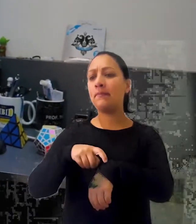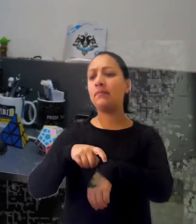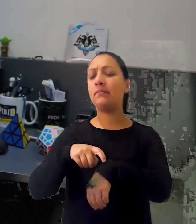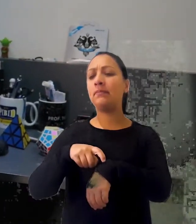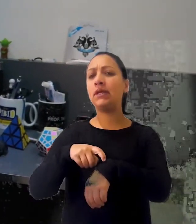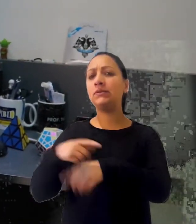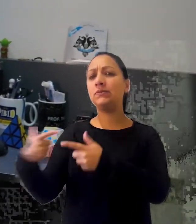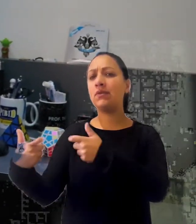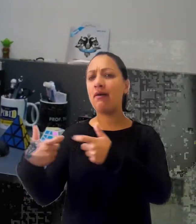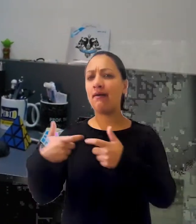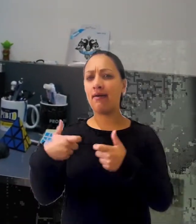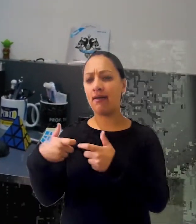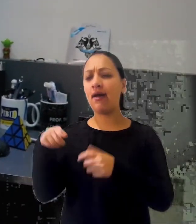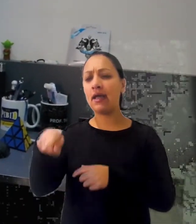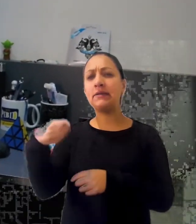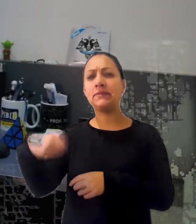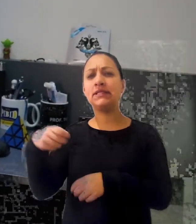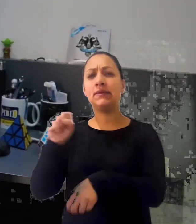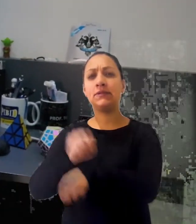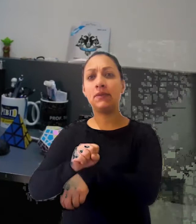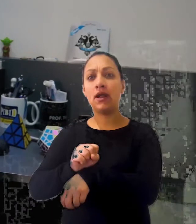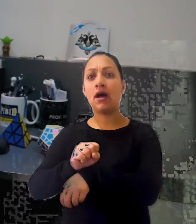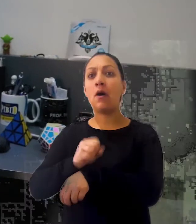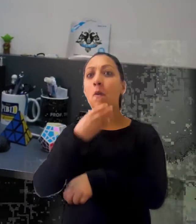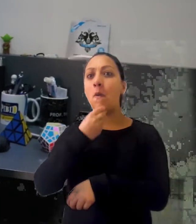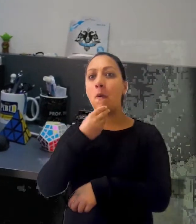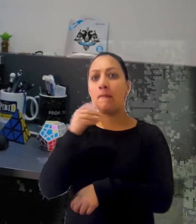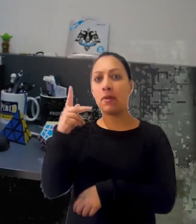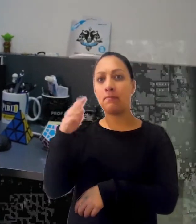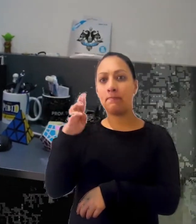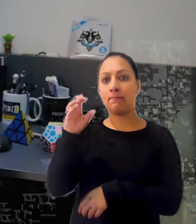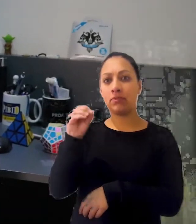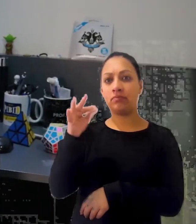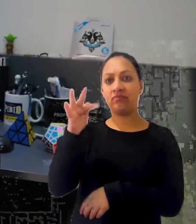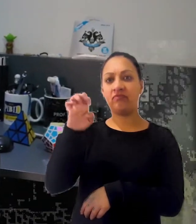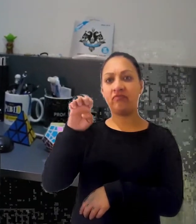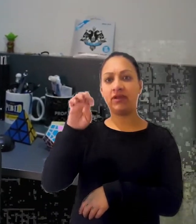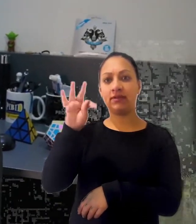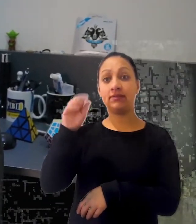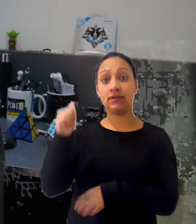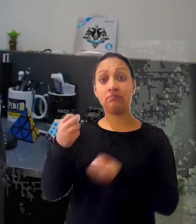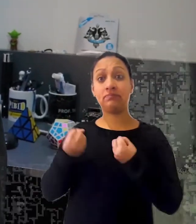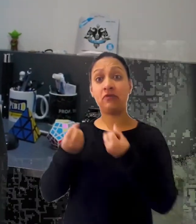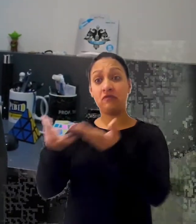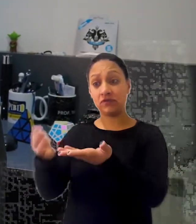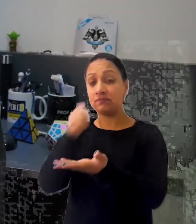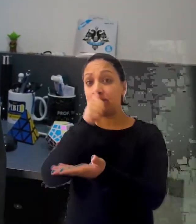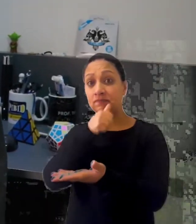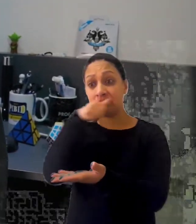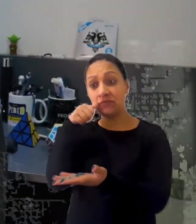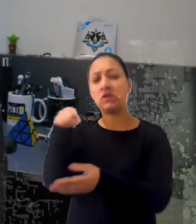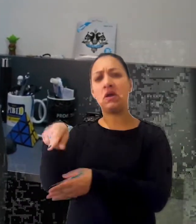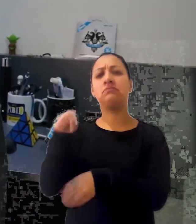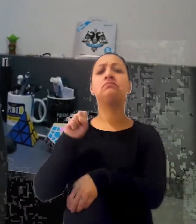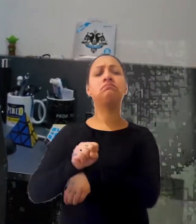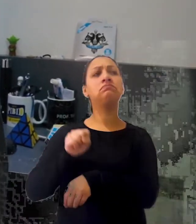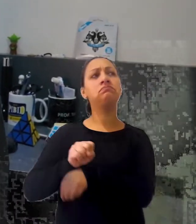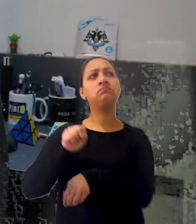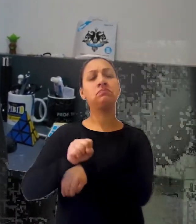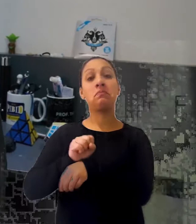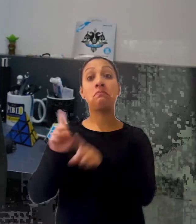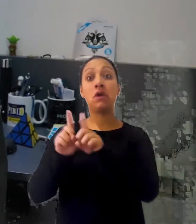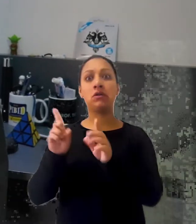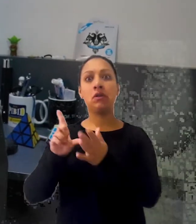estava prestes para guerrear, precisava esperar o profeta para oferecer sacrifício. O que ele fez? Ele esperou, mas